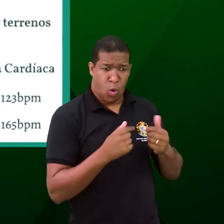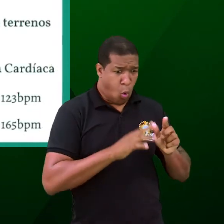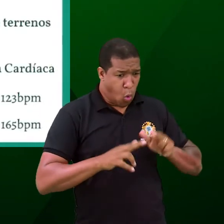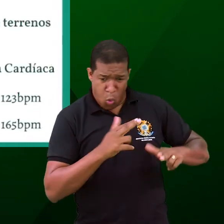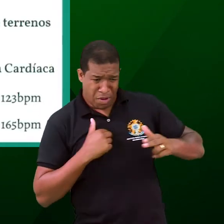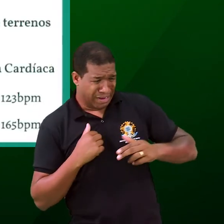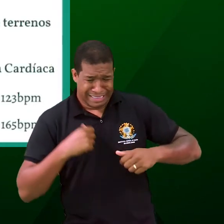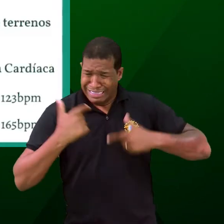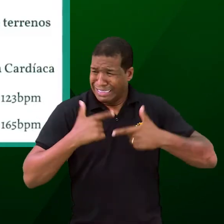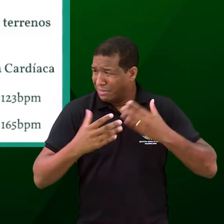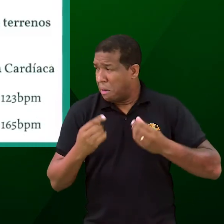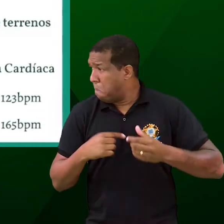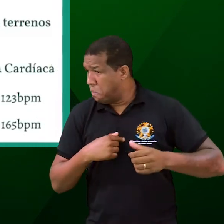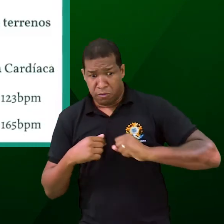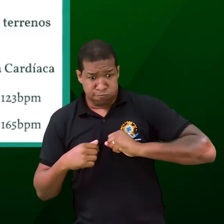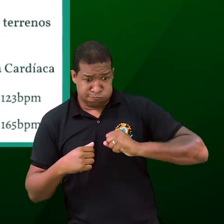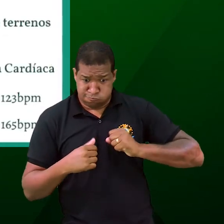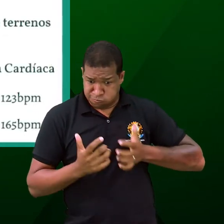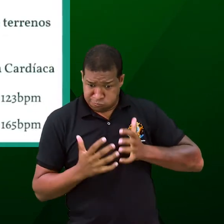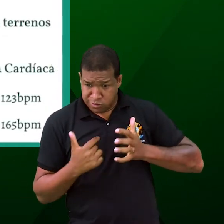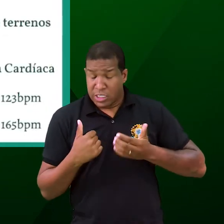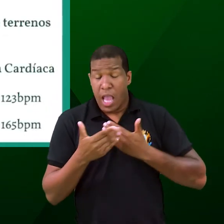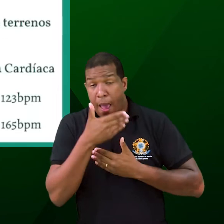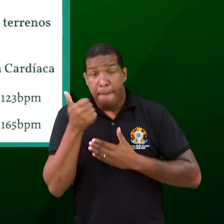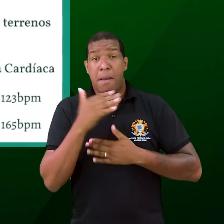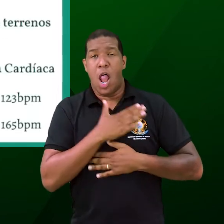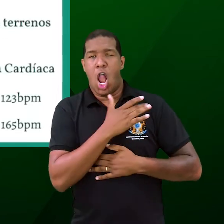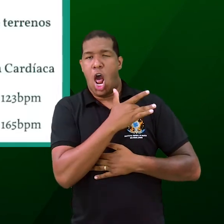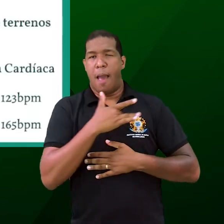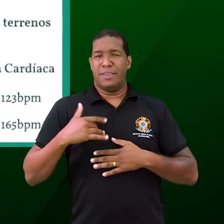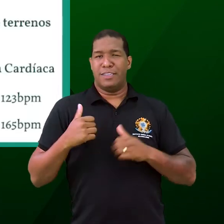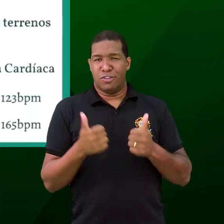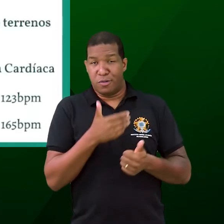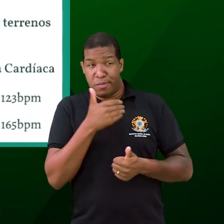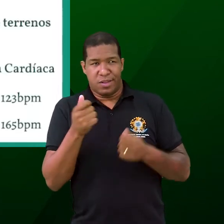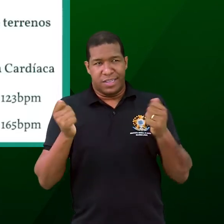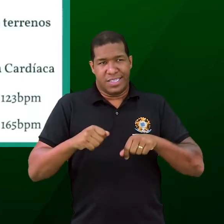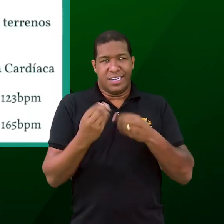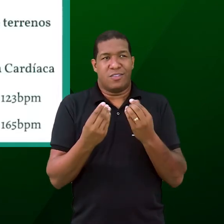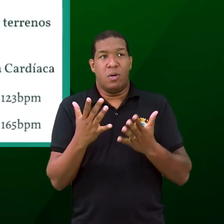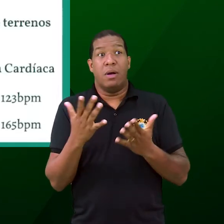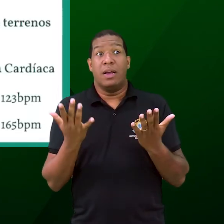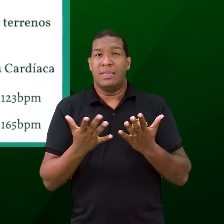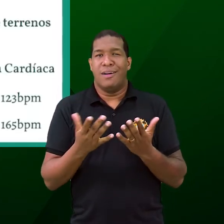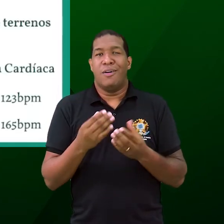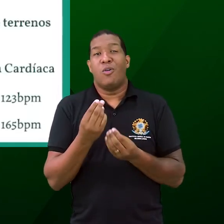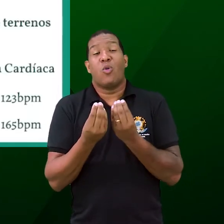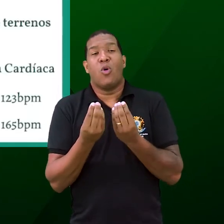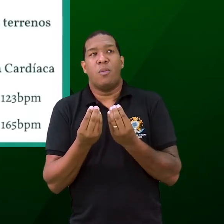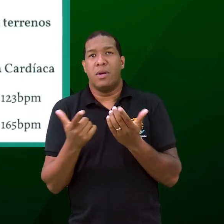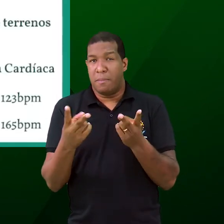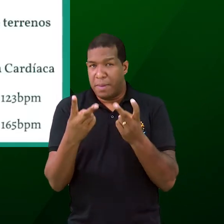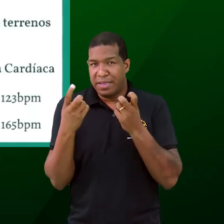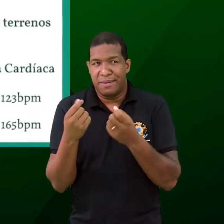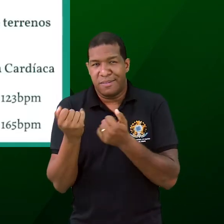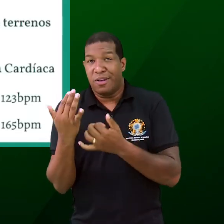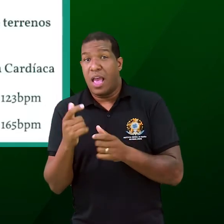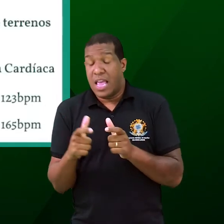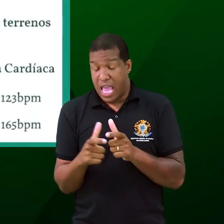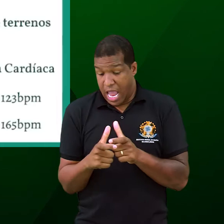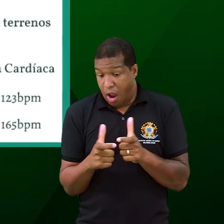tão acessíveis em termos de preço, acredito que hoje deve estar em torno de 200, 300, e os que medem distância, muito mais